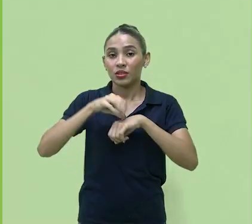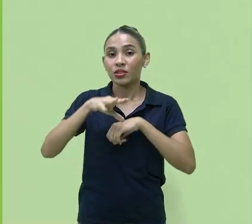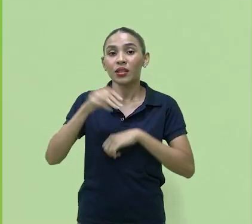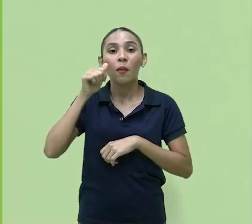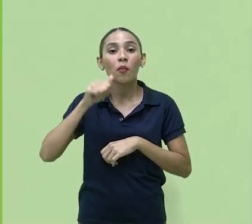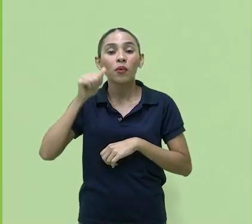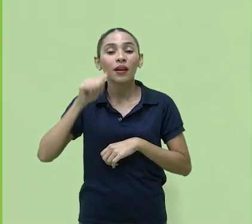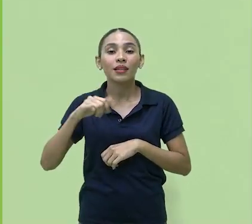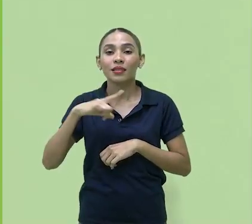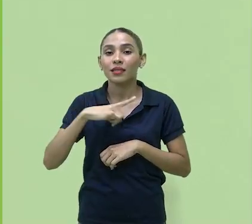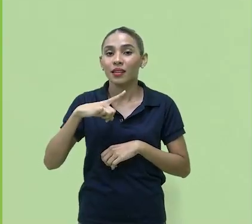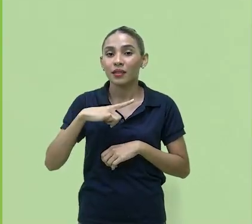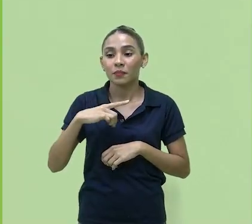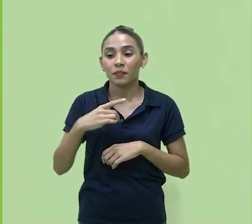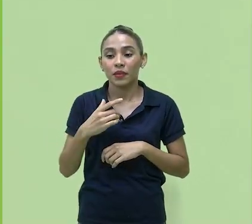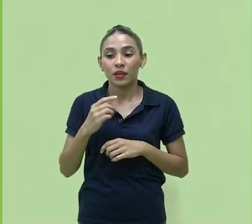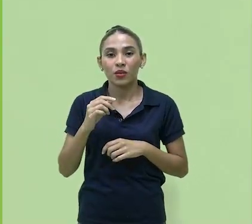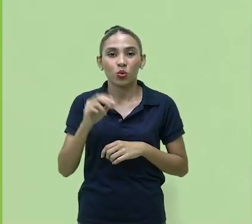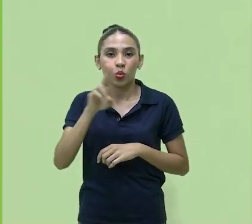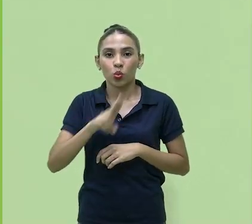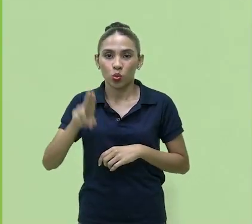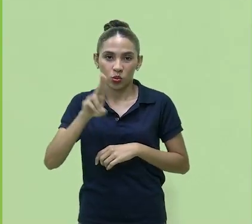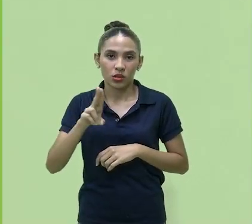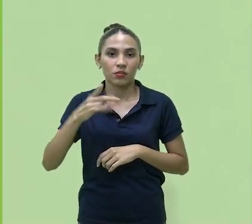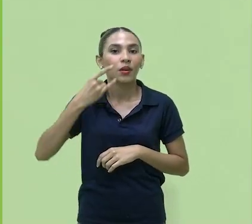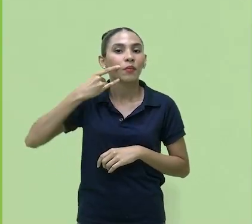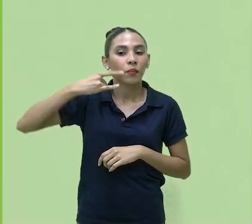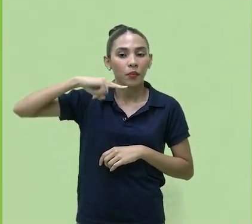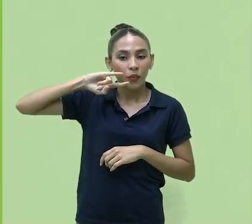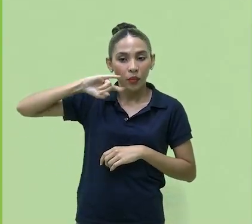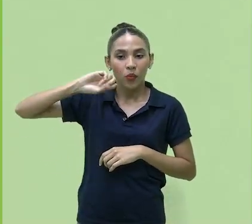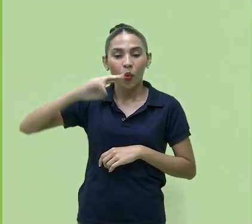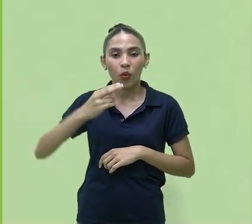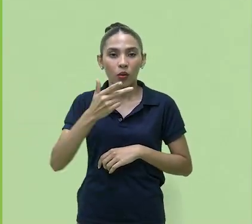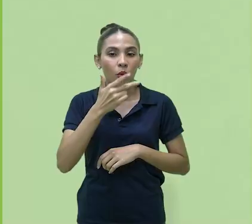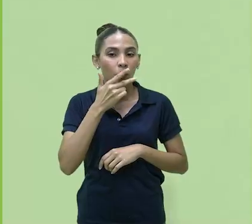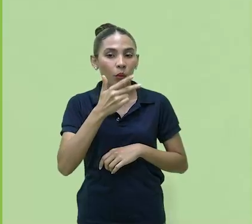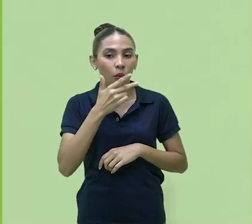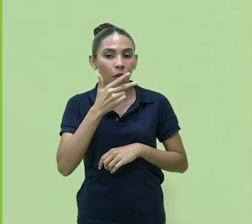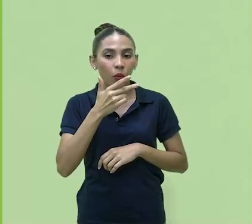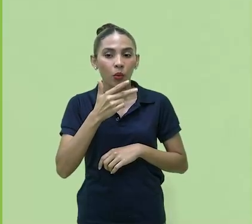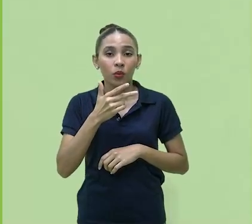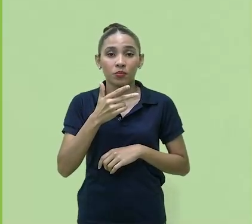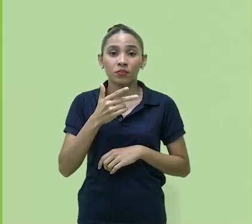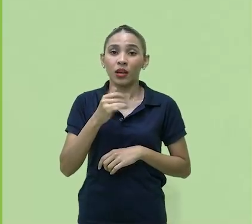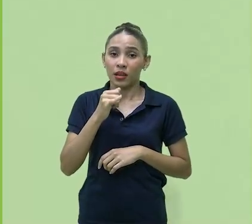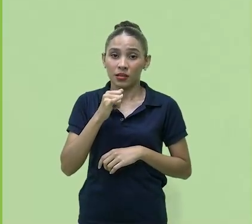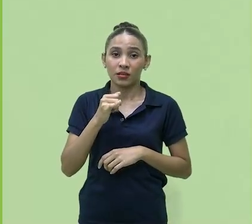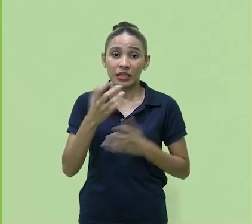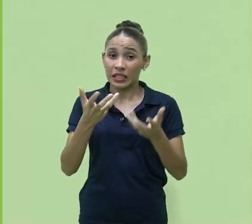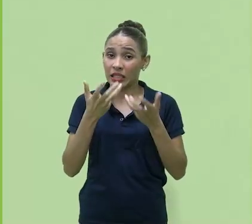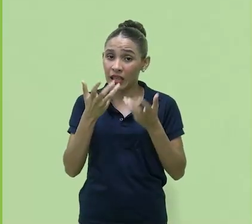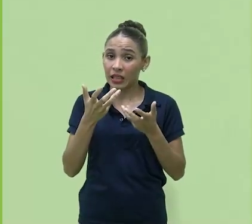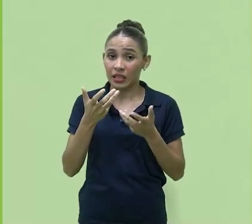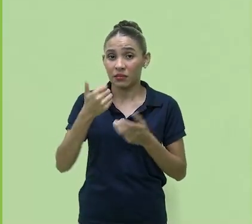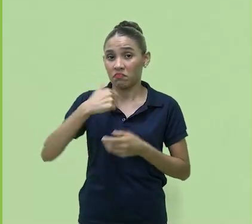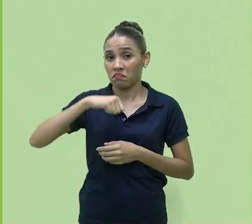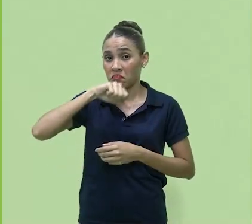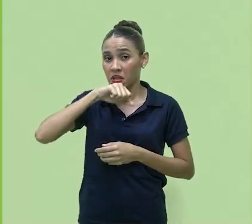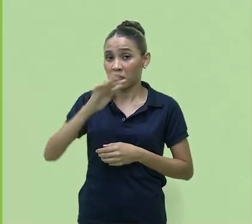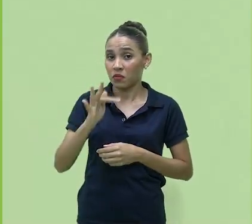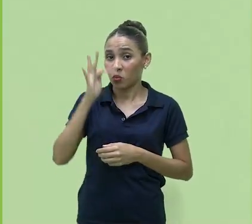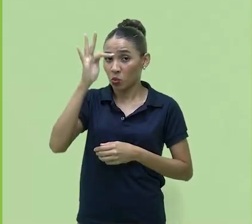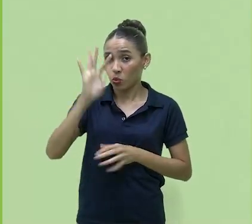mulher que faça o uso do consumo tanto da bebida alcoólica quanto do fumo, e ela queira ser mãe,